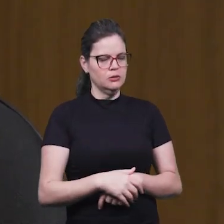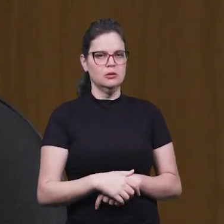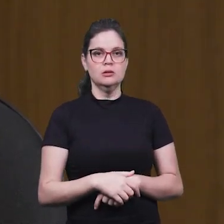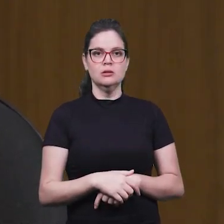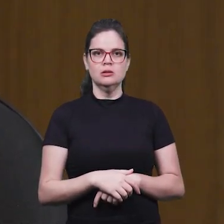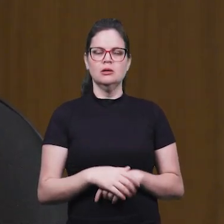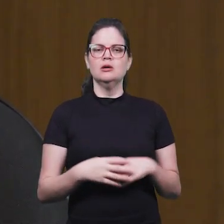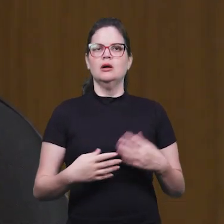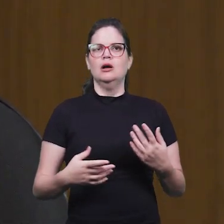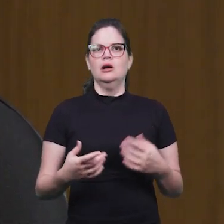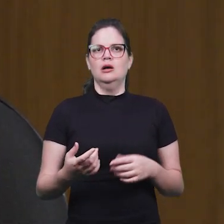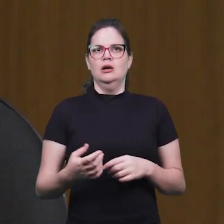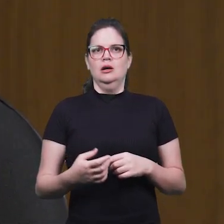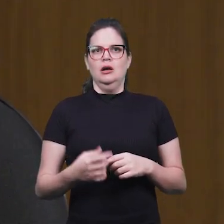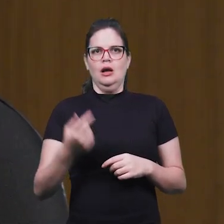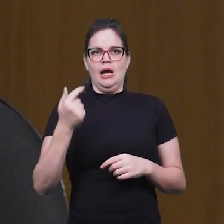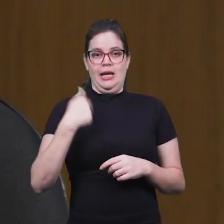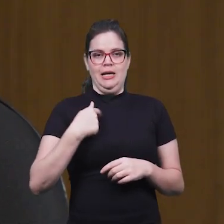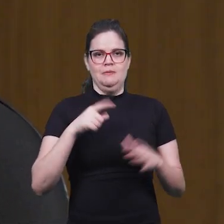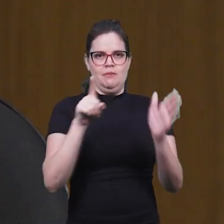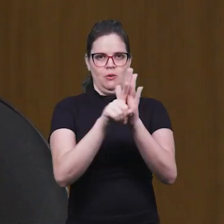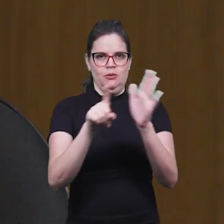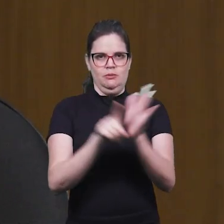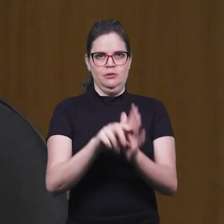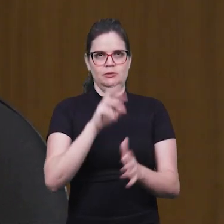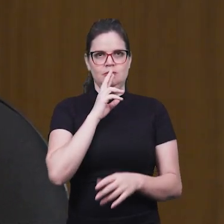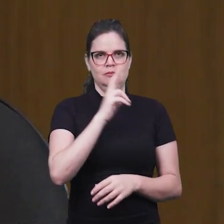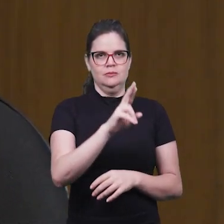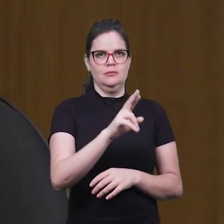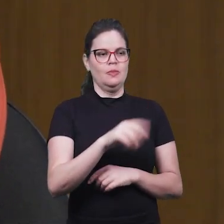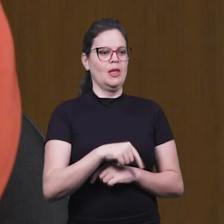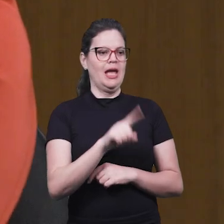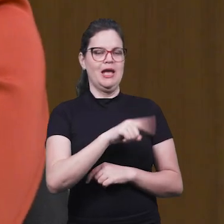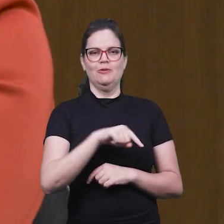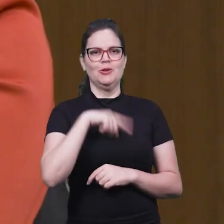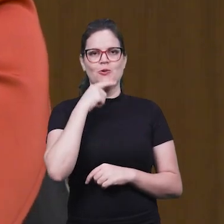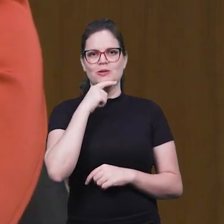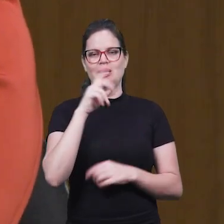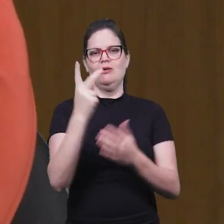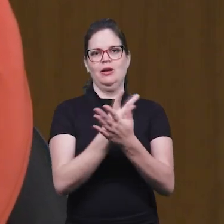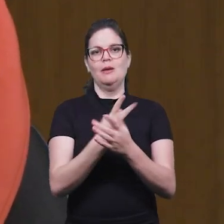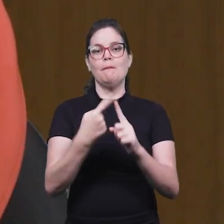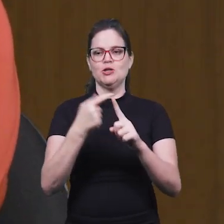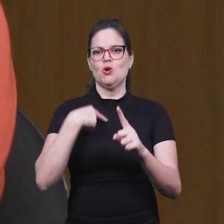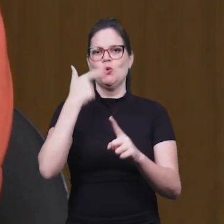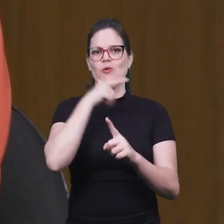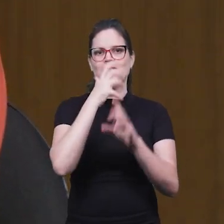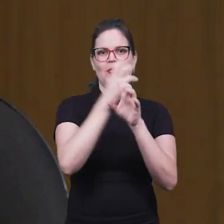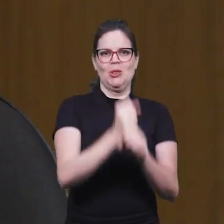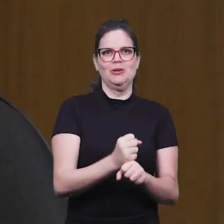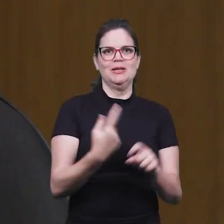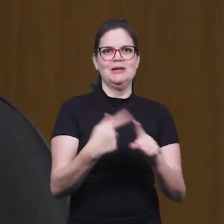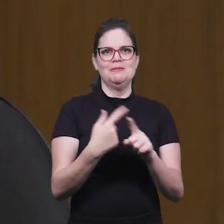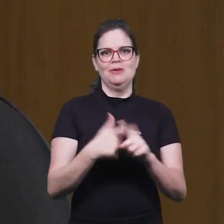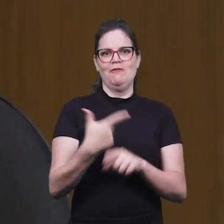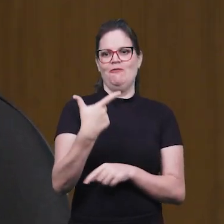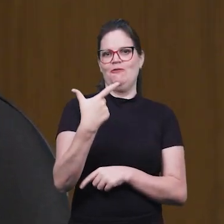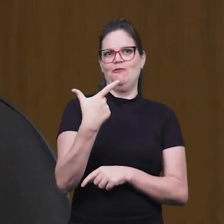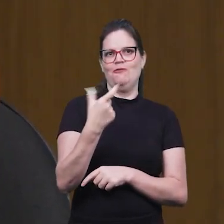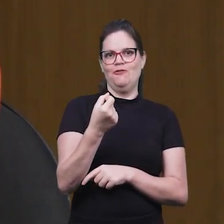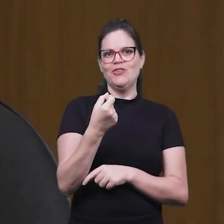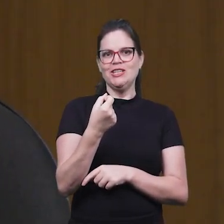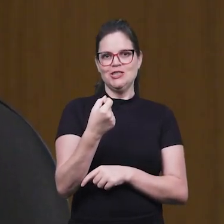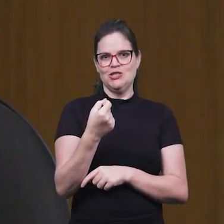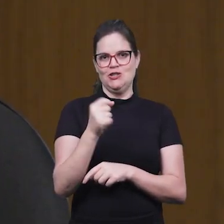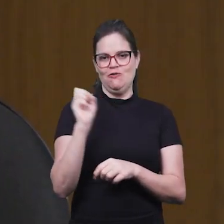não consegui, mas eu consegui a nota. Aí eu fui classificada lá, tinham 20 vagas, eu passei em 19º. Que